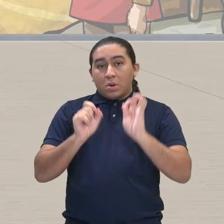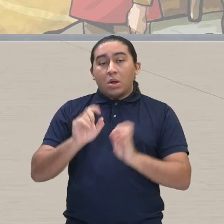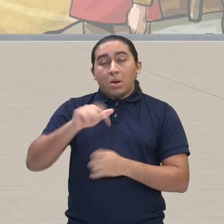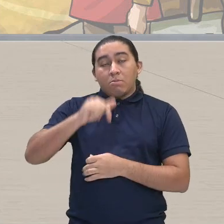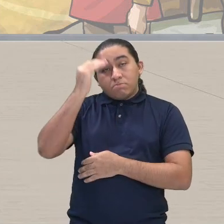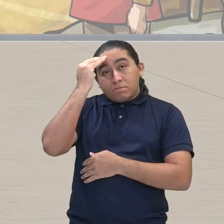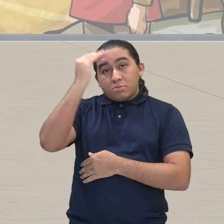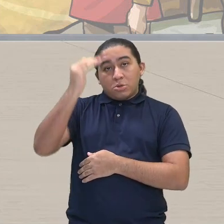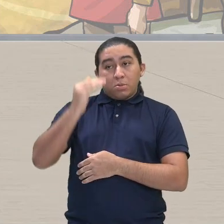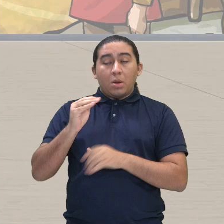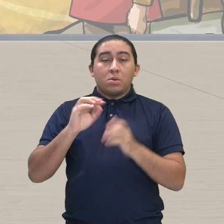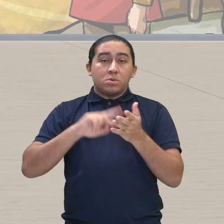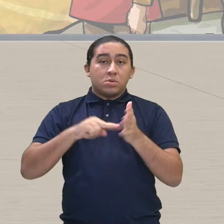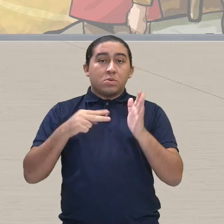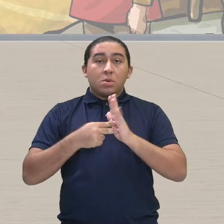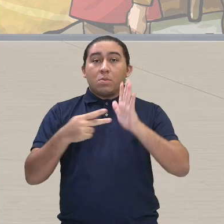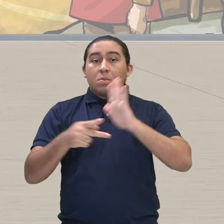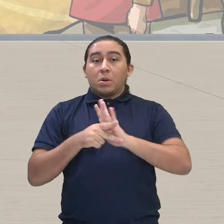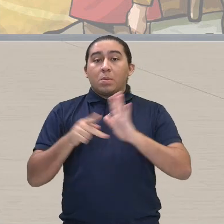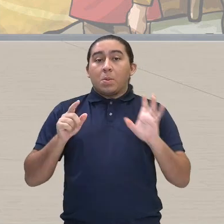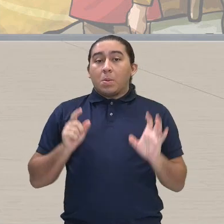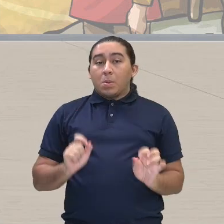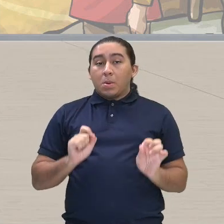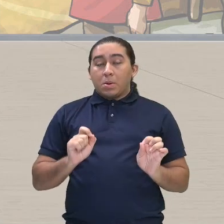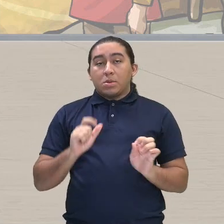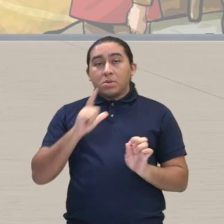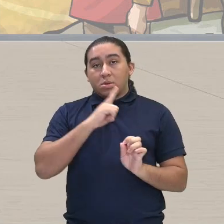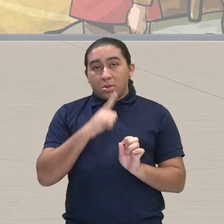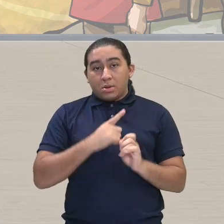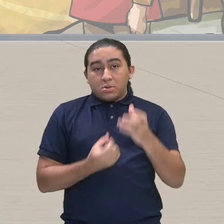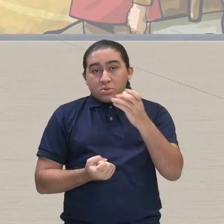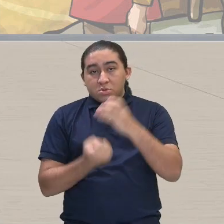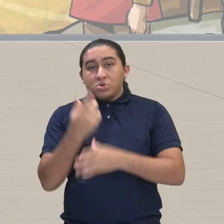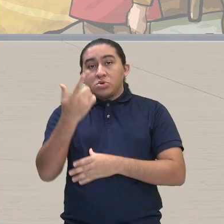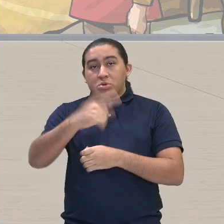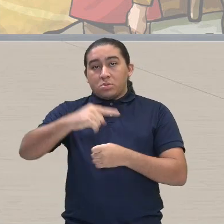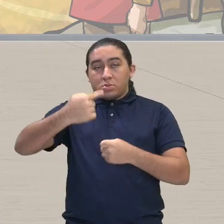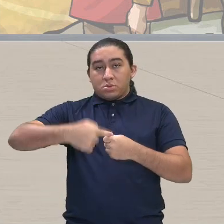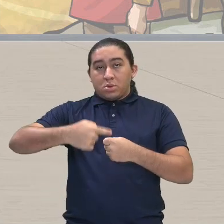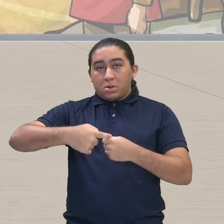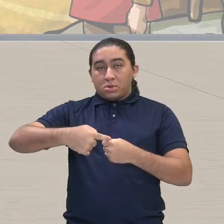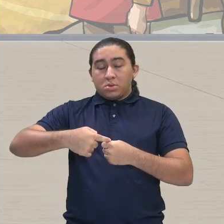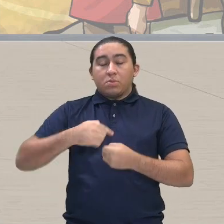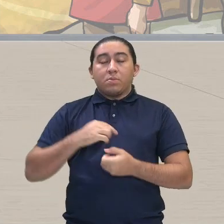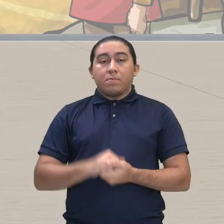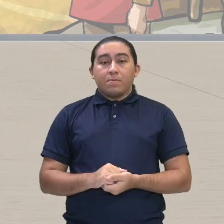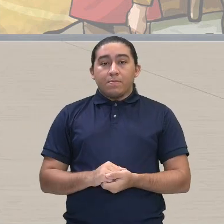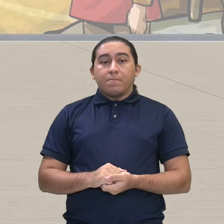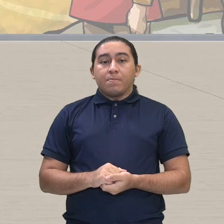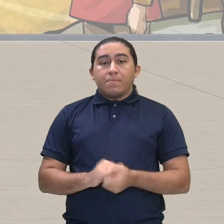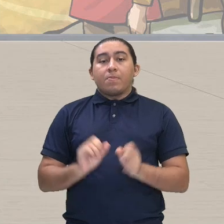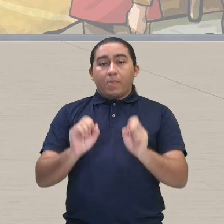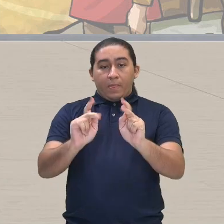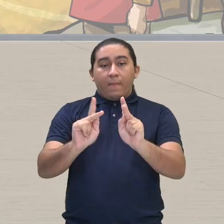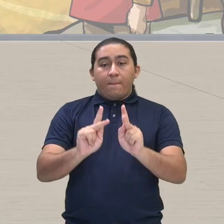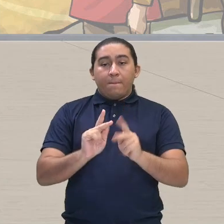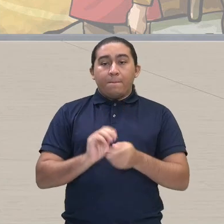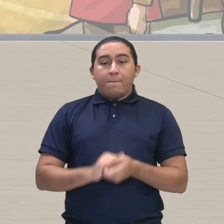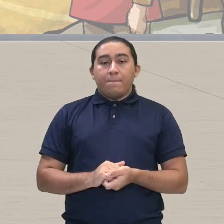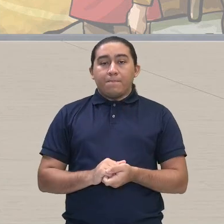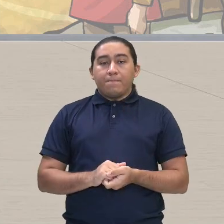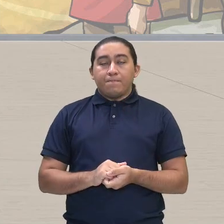grandes motivos para quê? Para o ressurgimento das cidades também, tá bom? Então, o